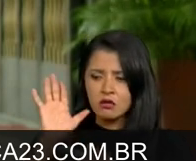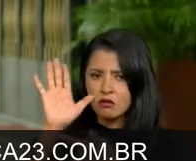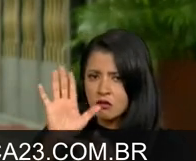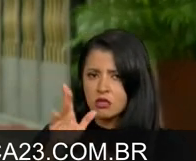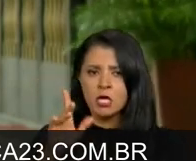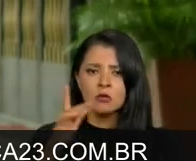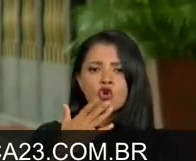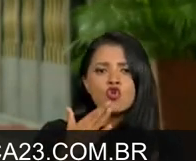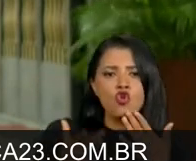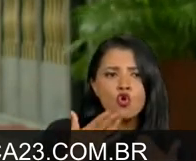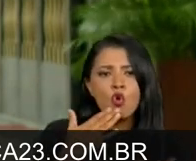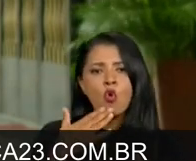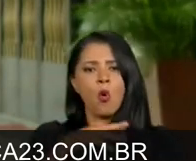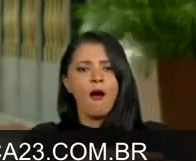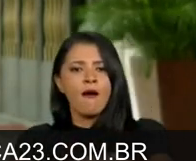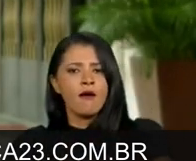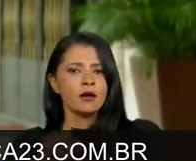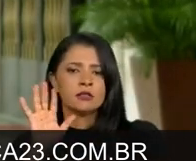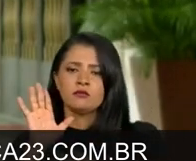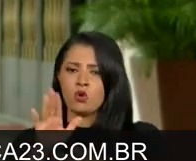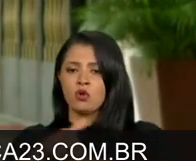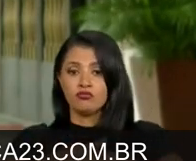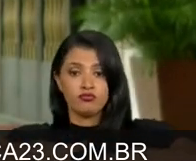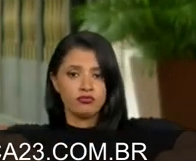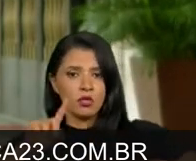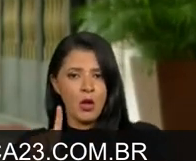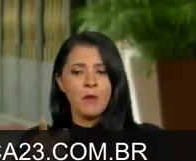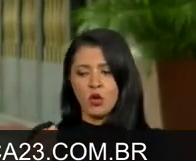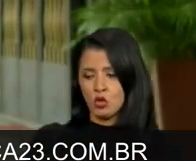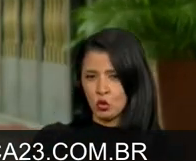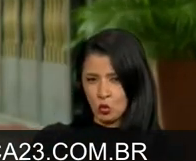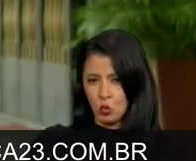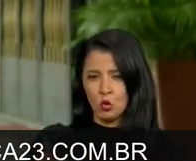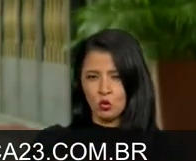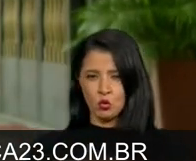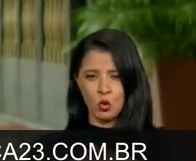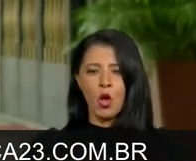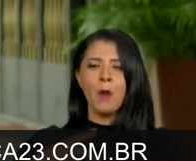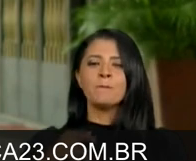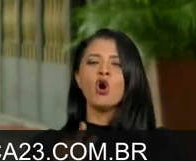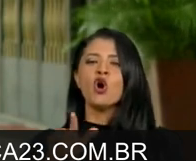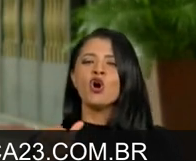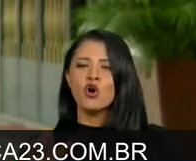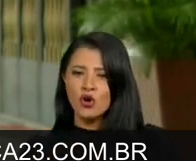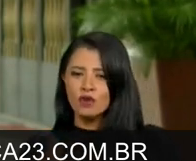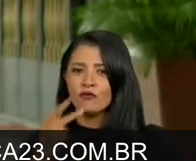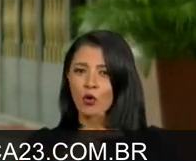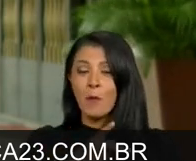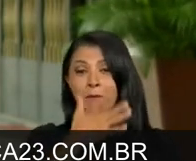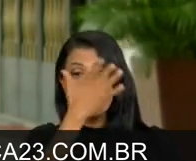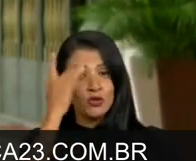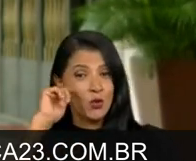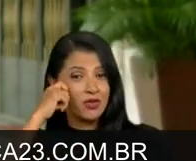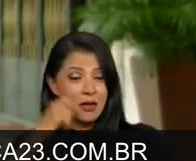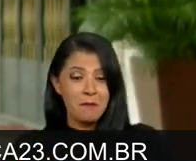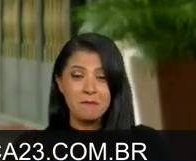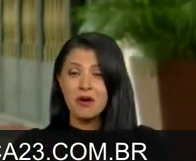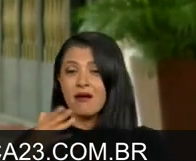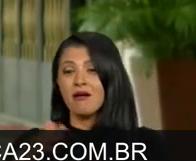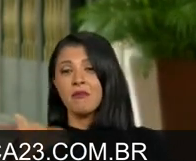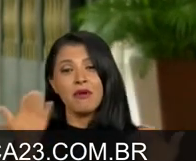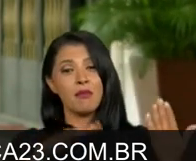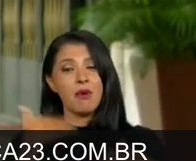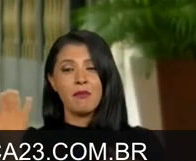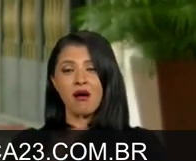tábuas de mortalidade, mas um estudo do Instituto Polis revelou que as pessoas negras foram as que mais morreram por